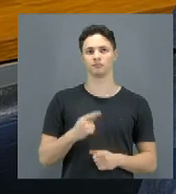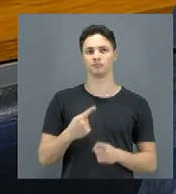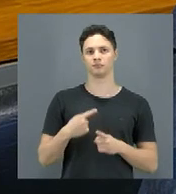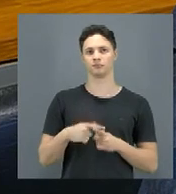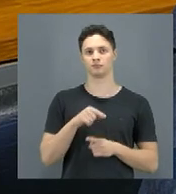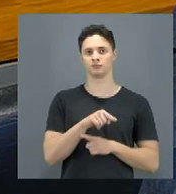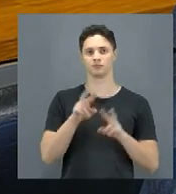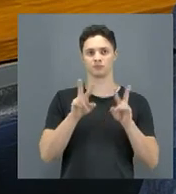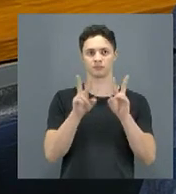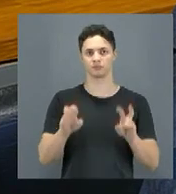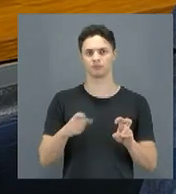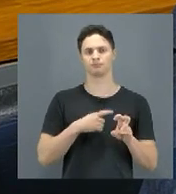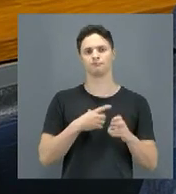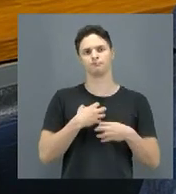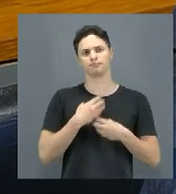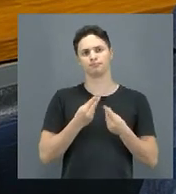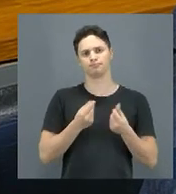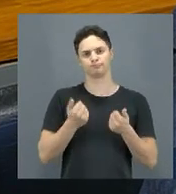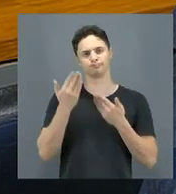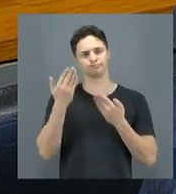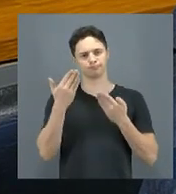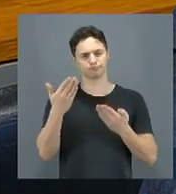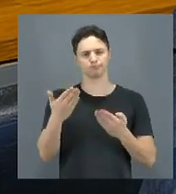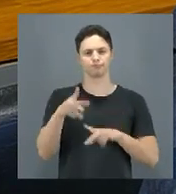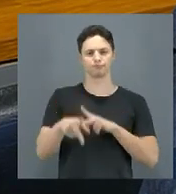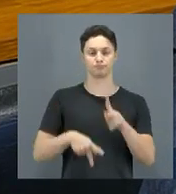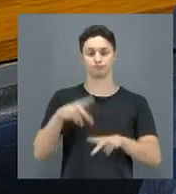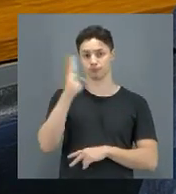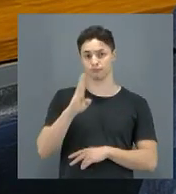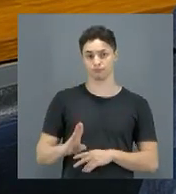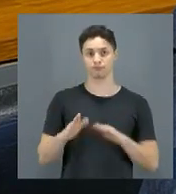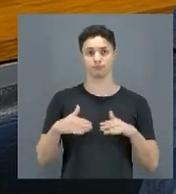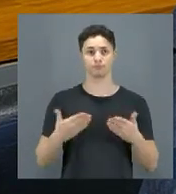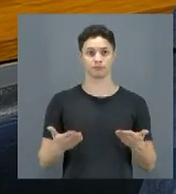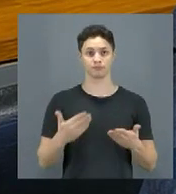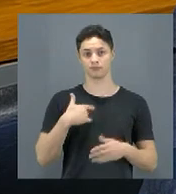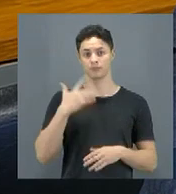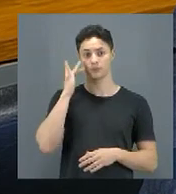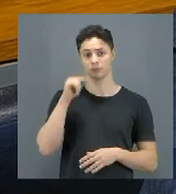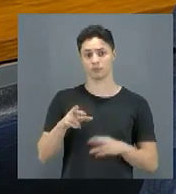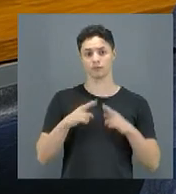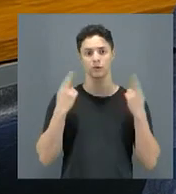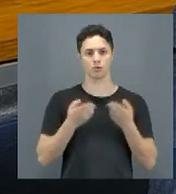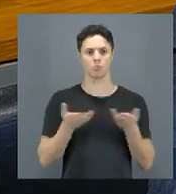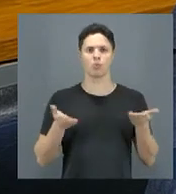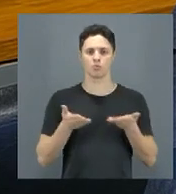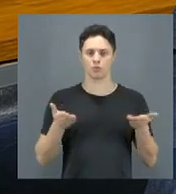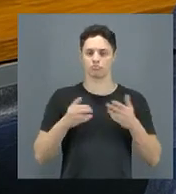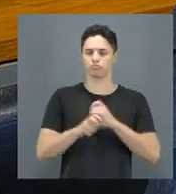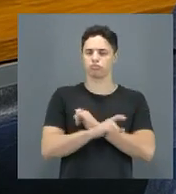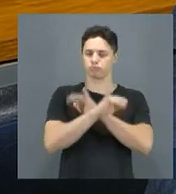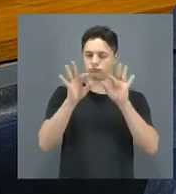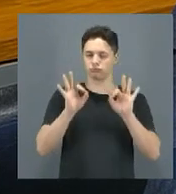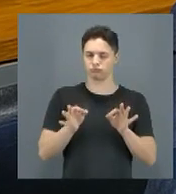É um assunto que tem intrigado muitos brasileiros e eu acho que essa reunião de hoje vai ser muito